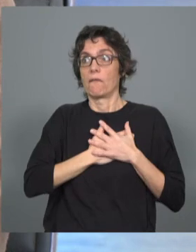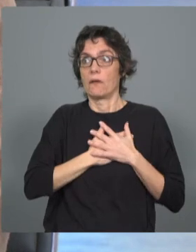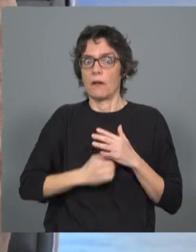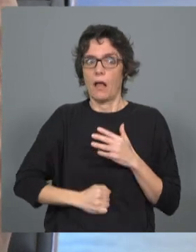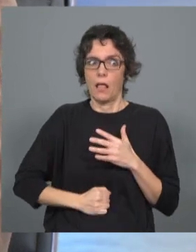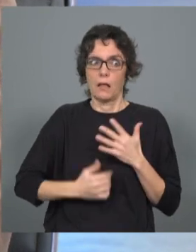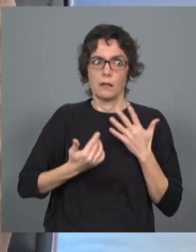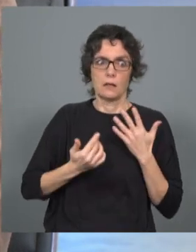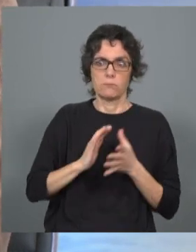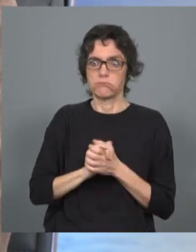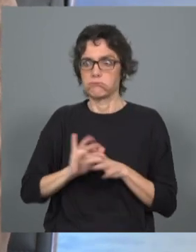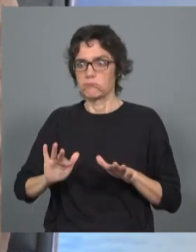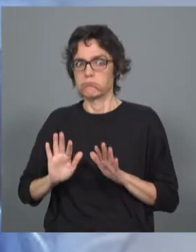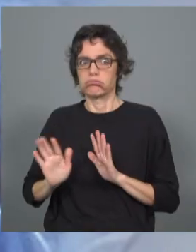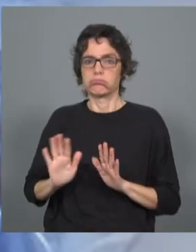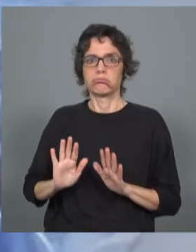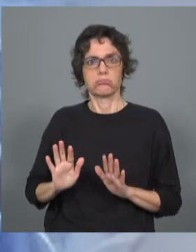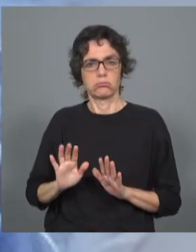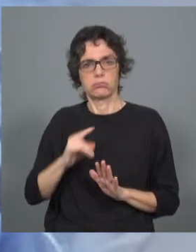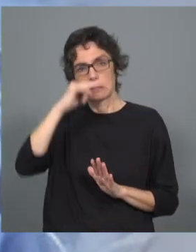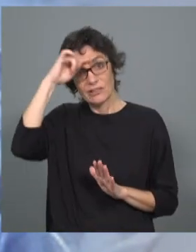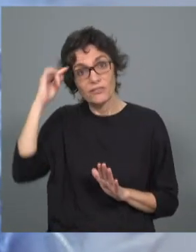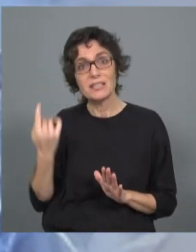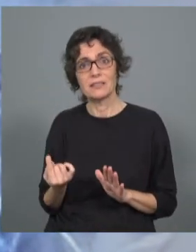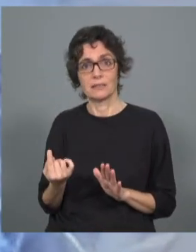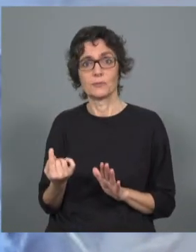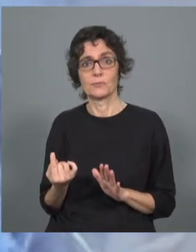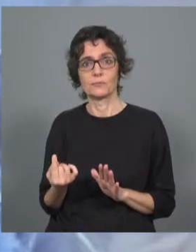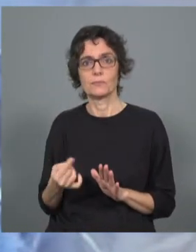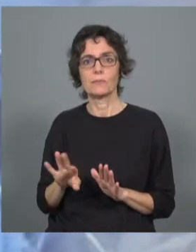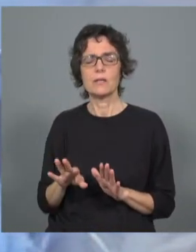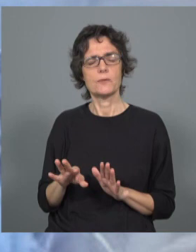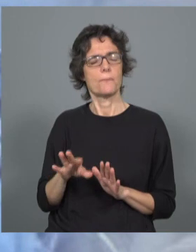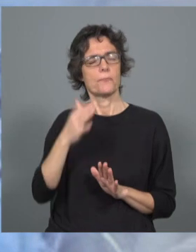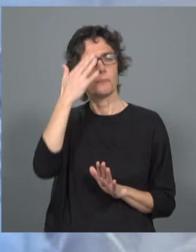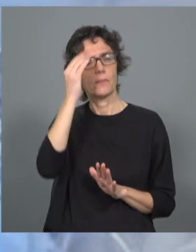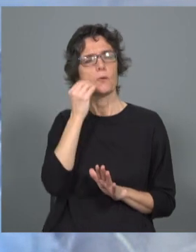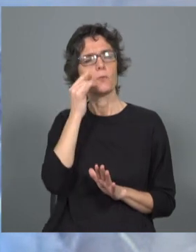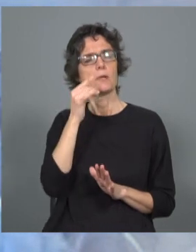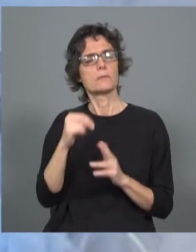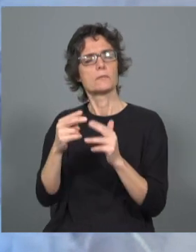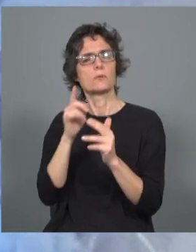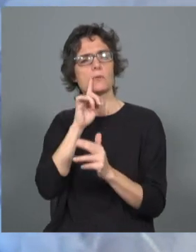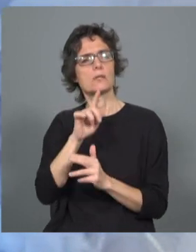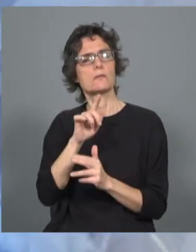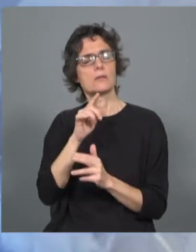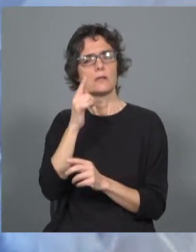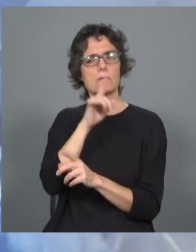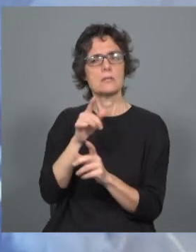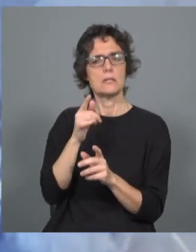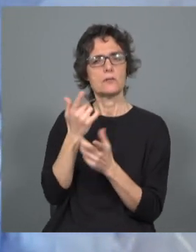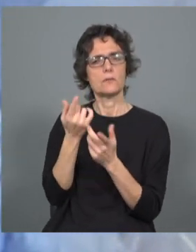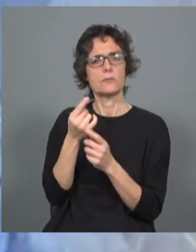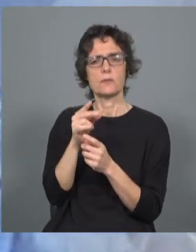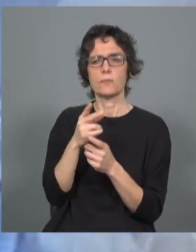rigoroso e acontecia isso na altura por se olhar pouco à história de cada homem, de cada mulher, de cada casal.